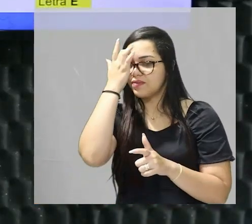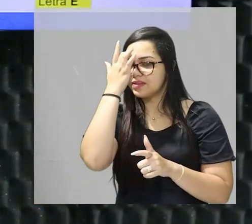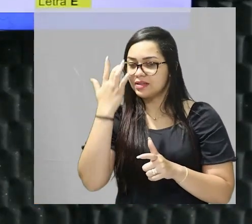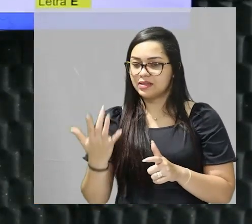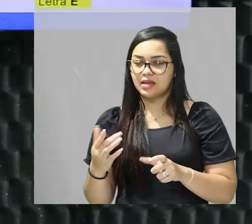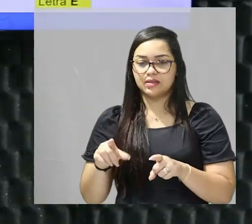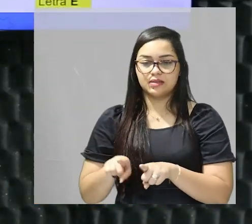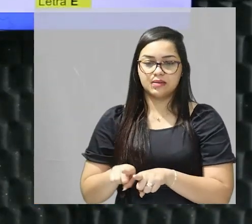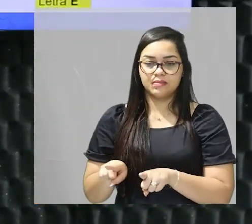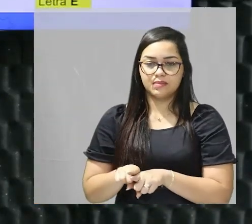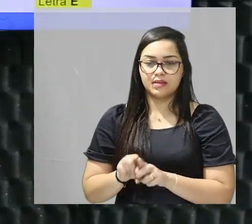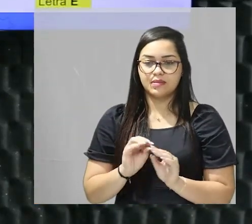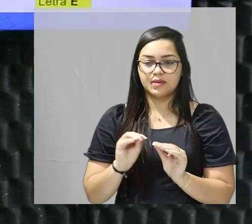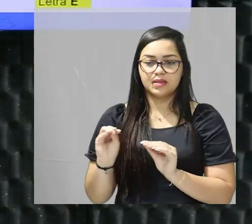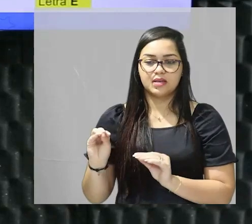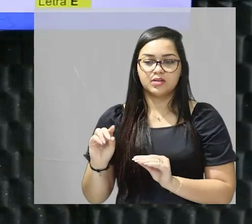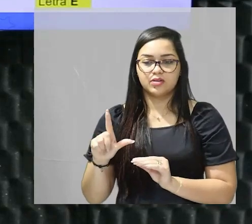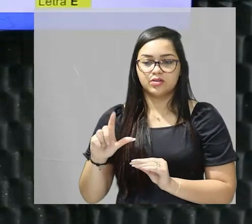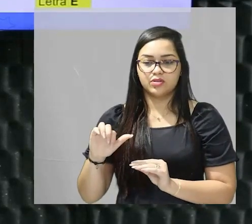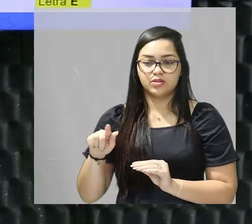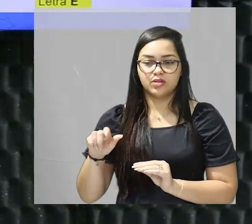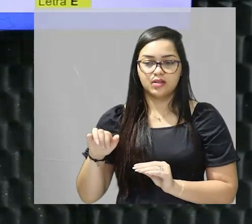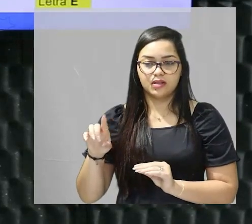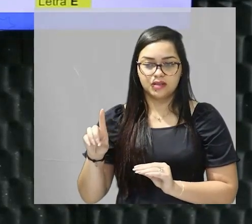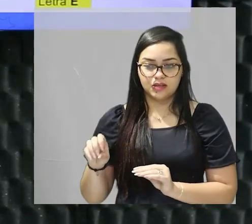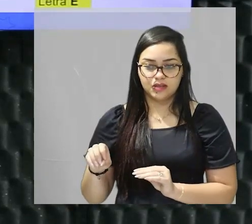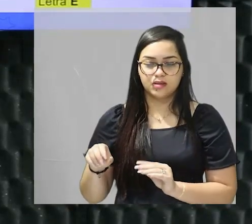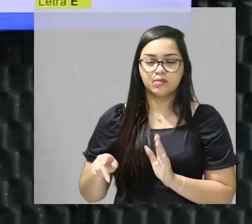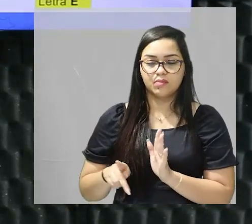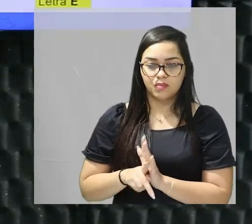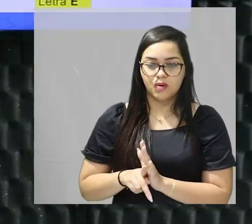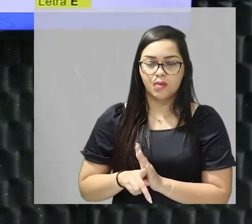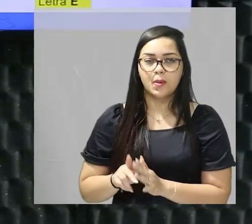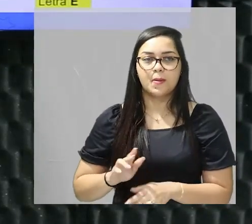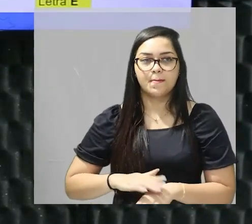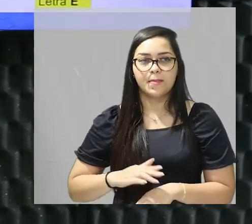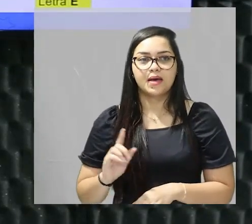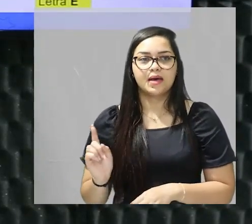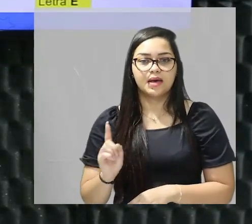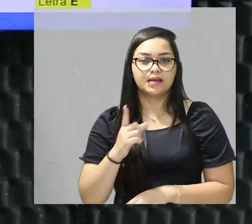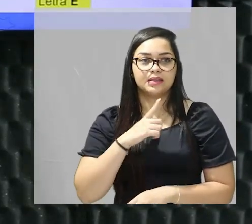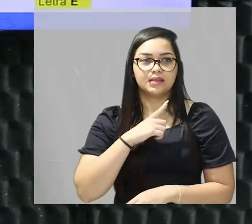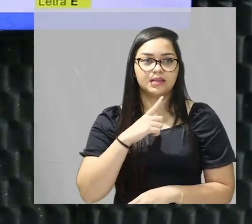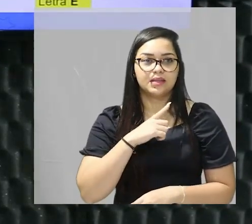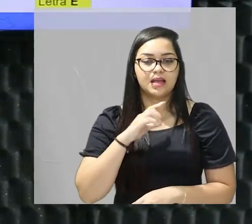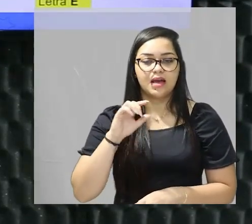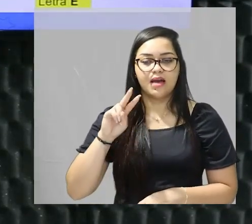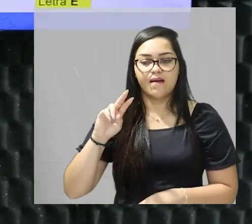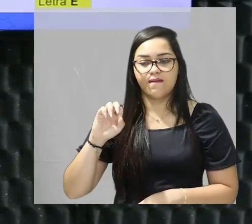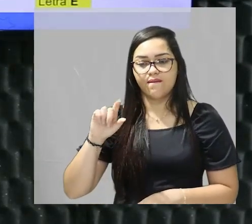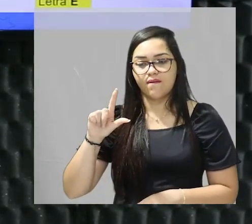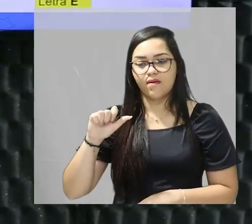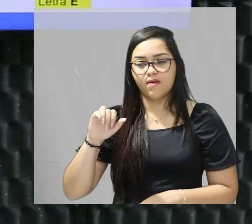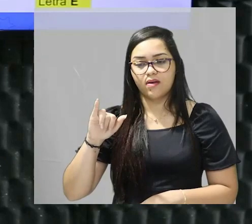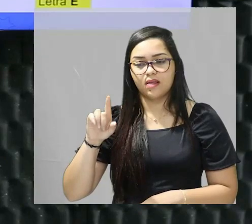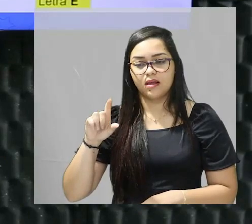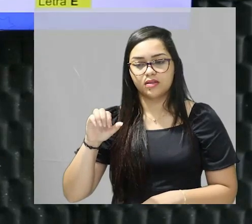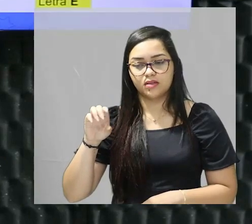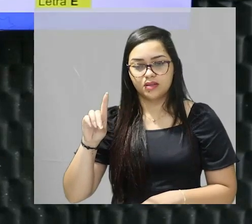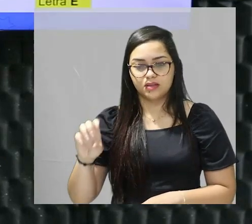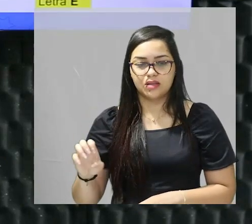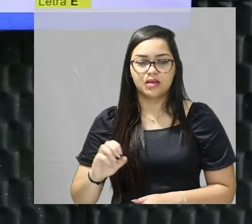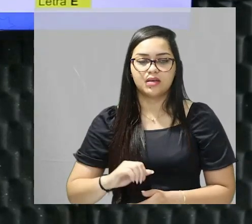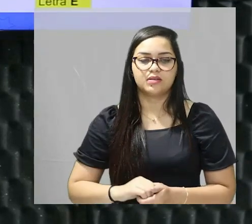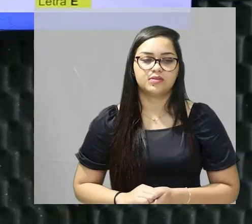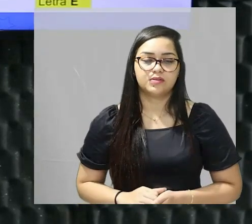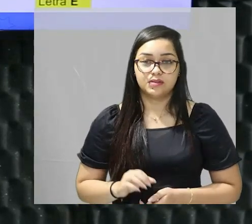da passagem de líquido para o estado gasoso, mais alta será a volatilidade da substância.